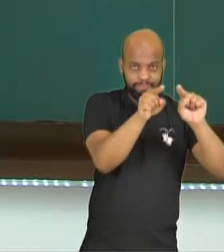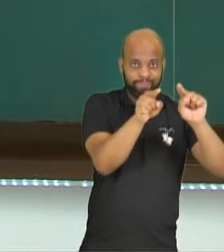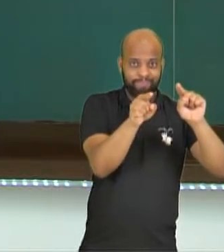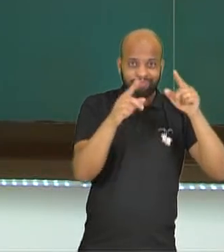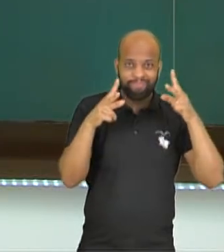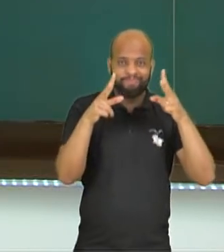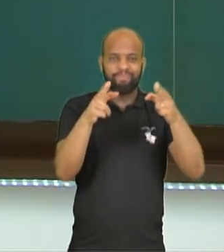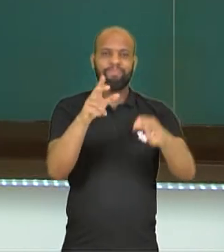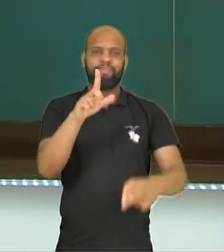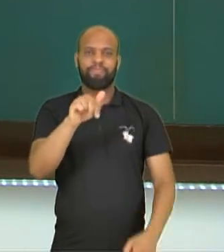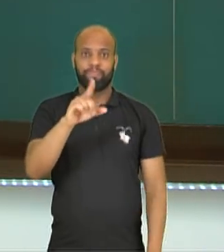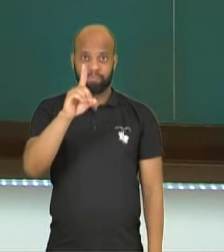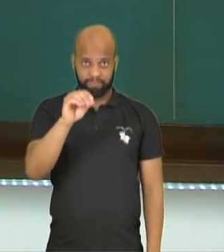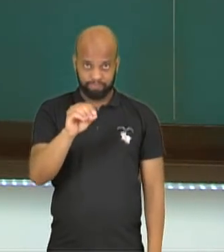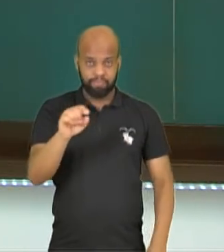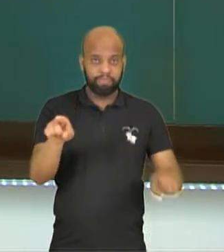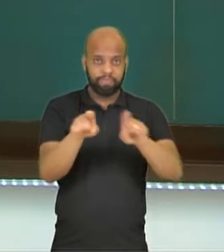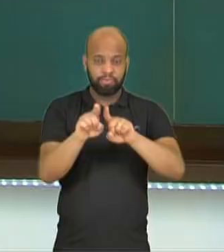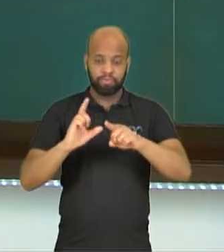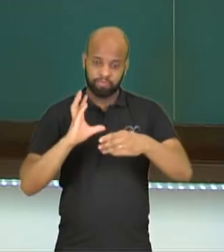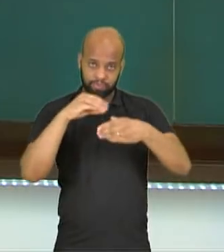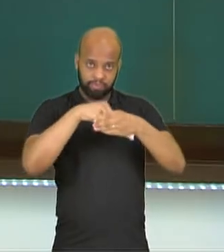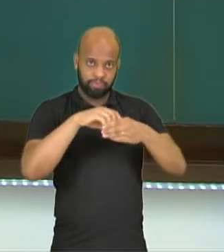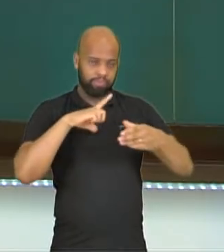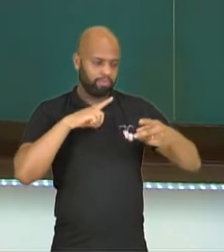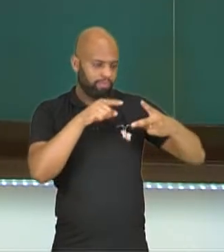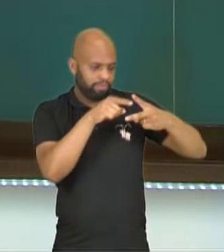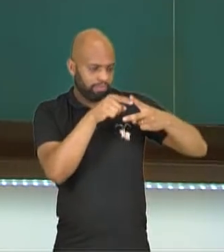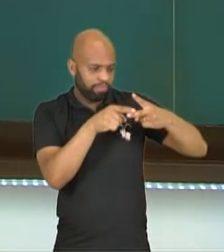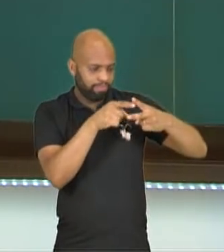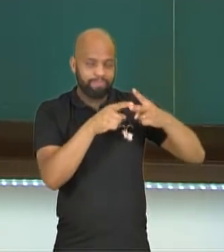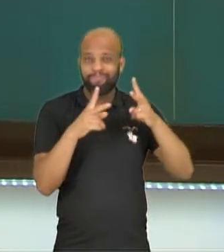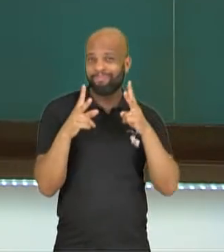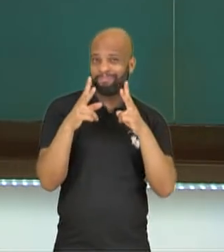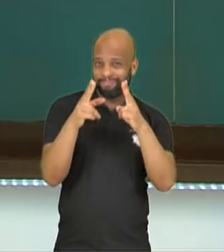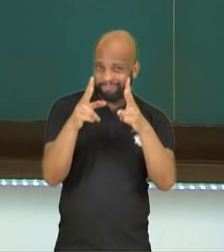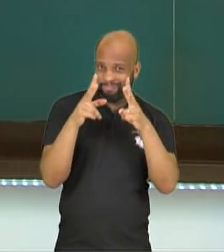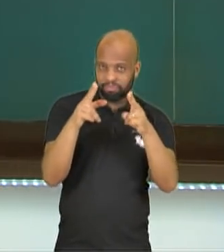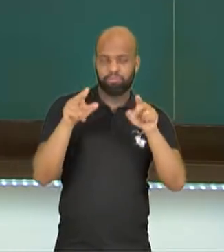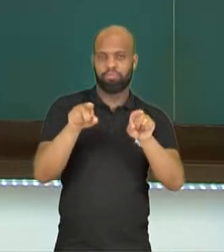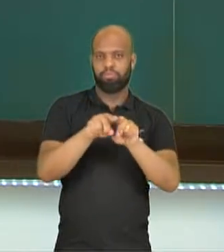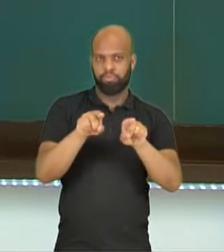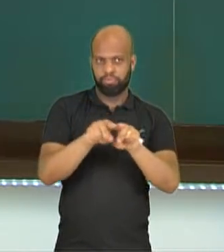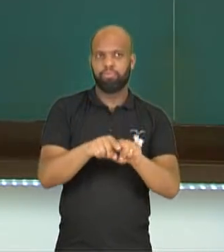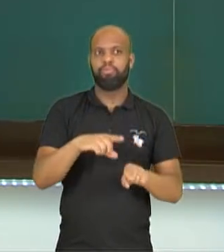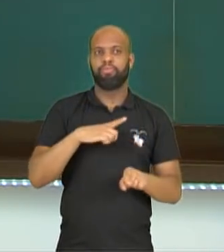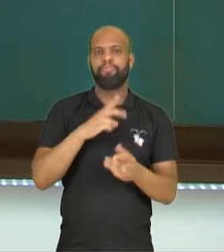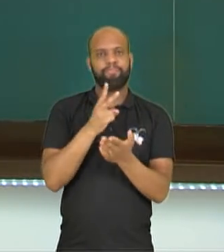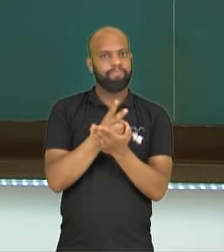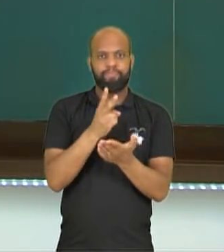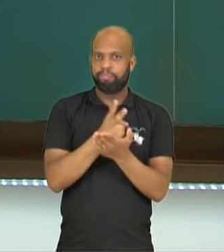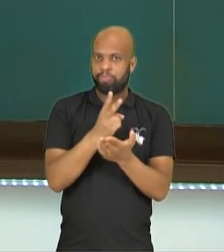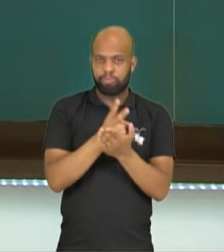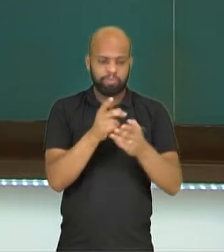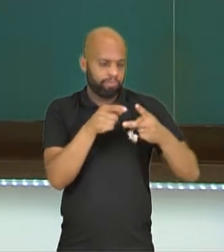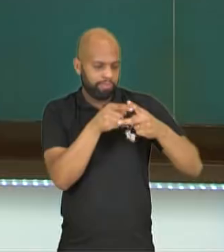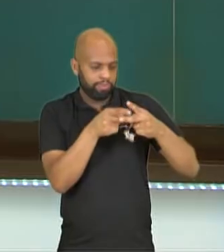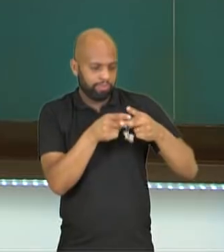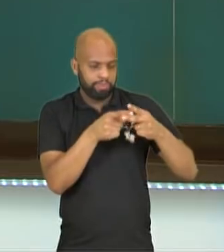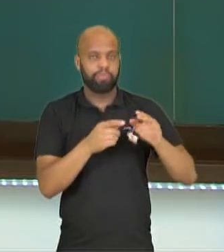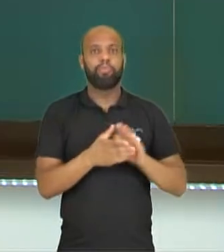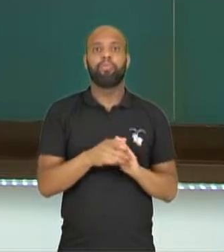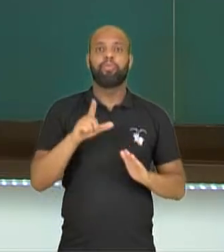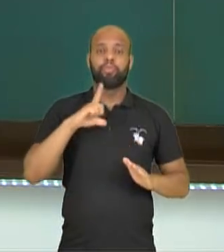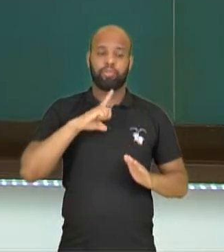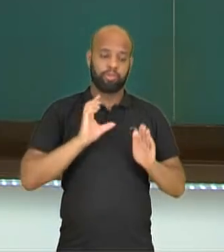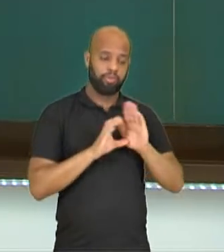iguais, têm a mesma medida, certo? São congruentes a palavra que a gente usa. Então, tem a mesma medida. Então, nós retomamos o